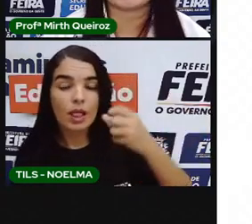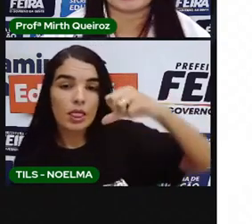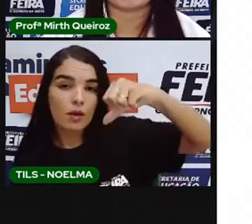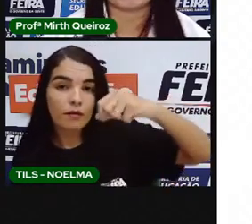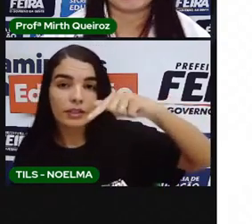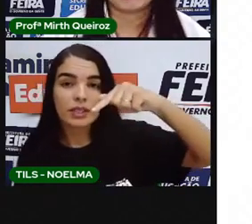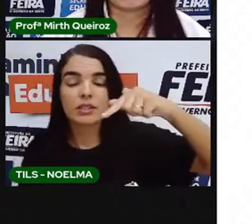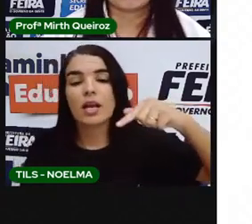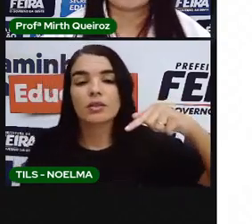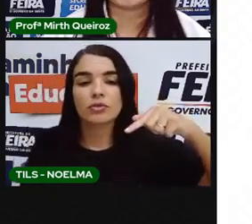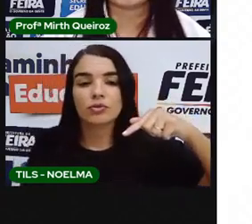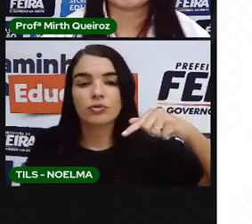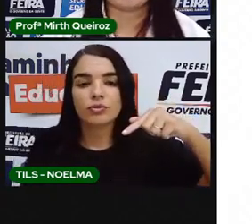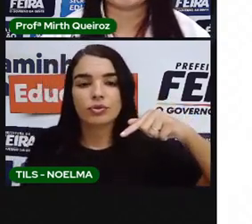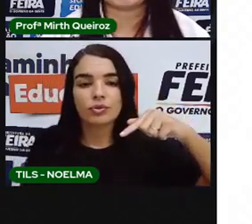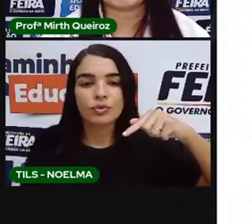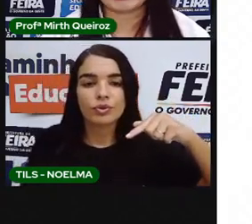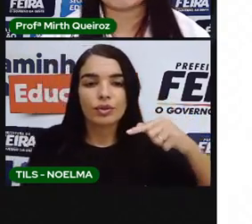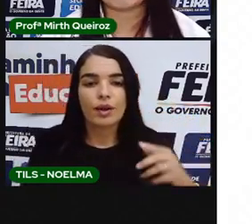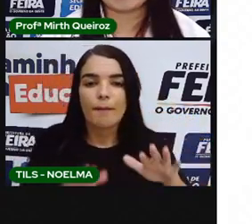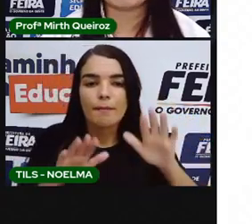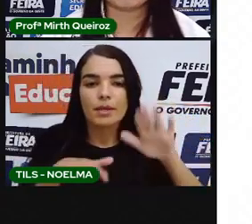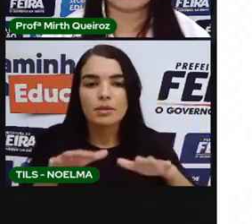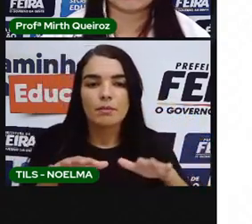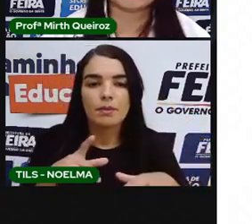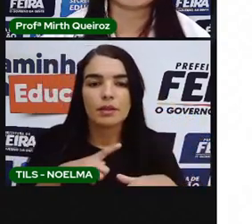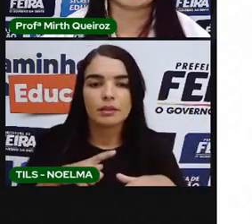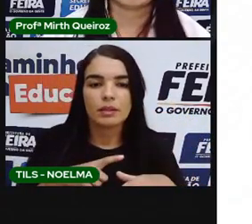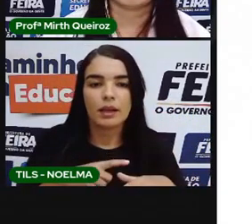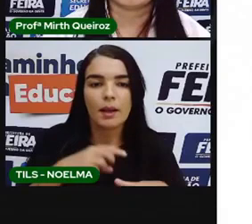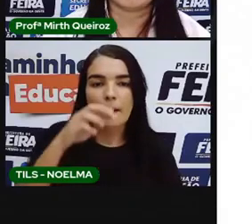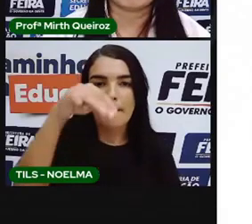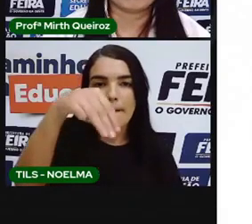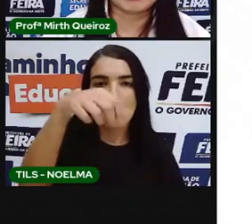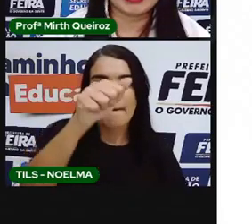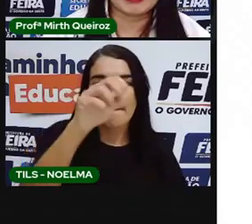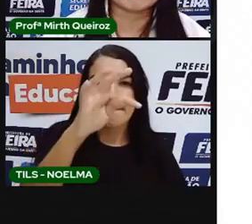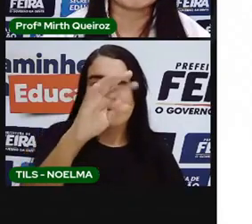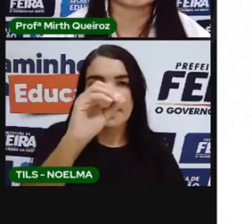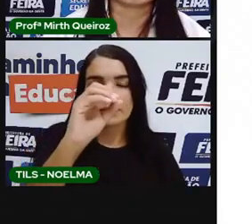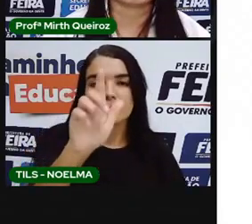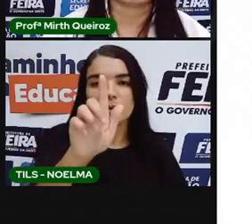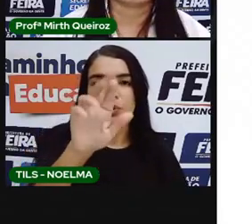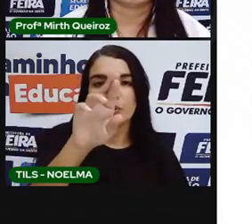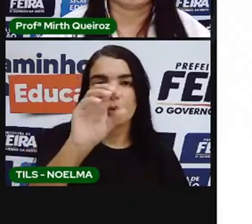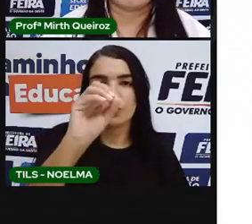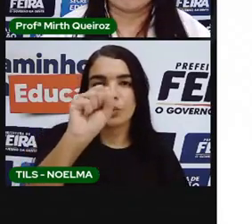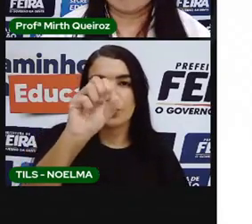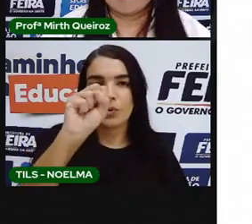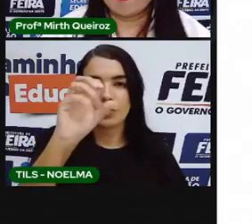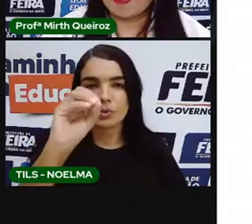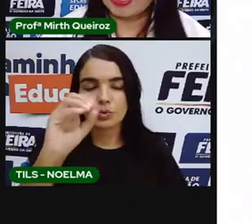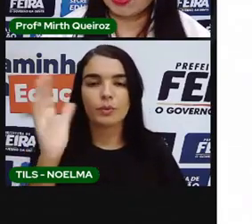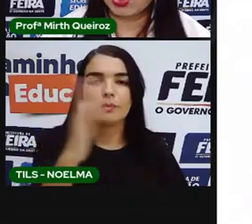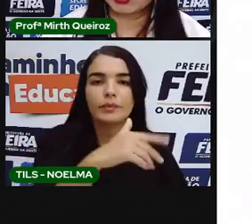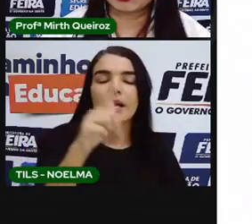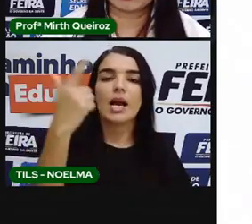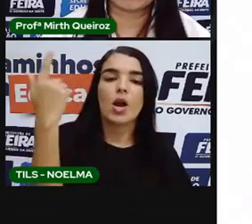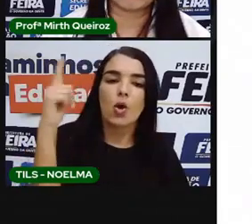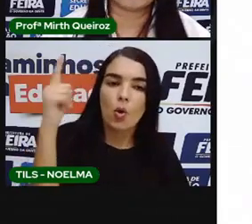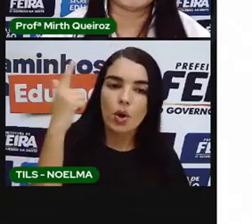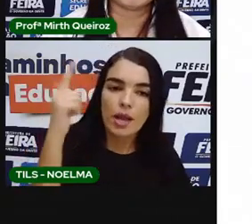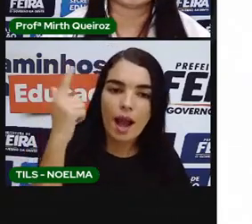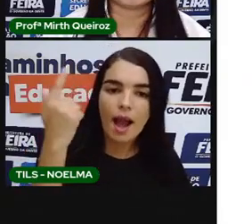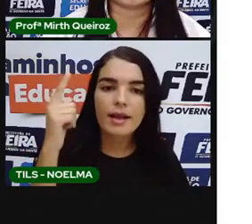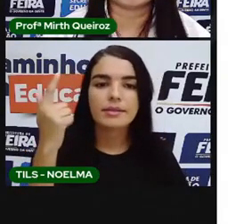quilômetro quadrado, composta aí pelos estados de Mato Grosso, Goiás, Mato Grosso